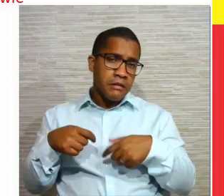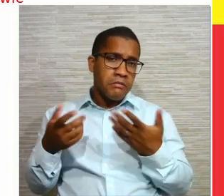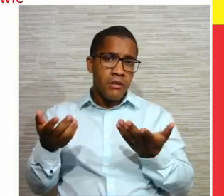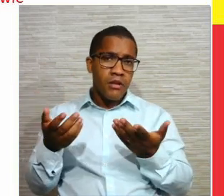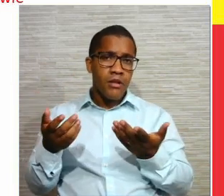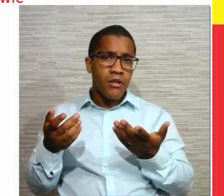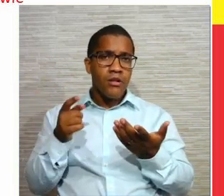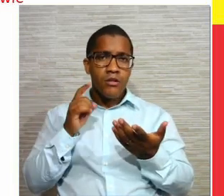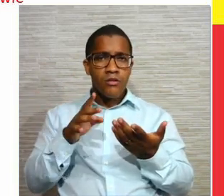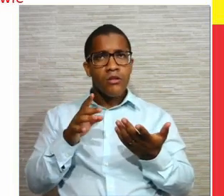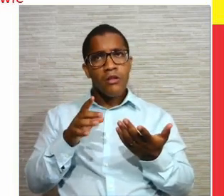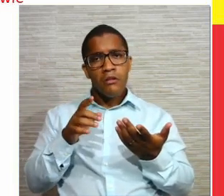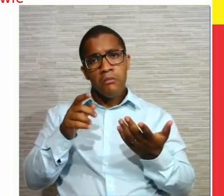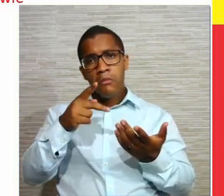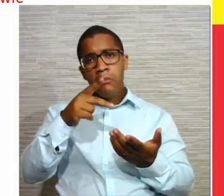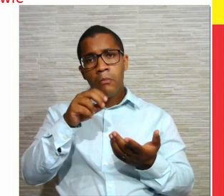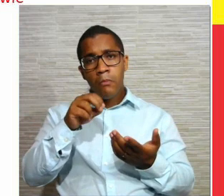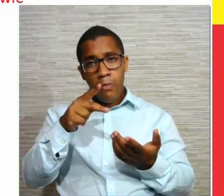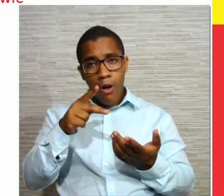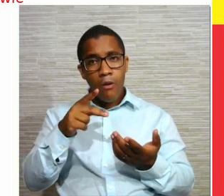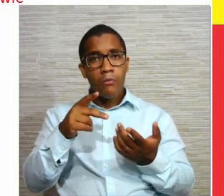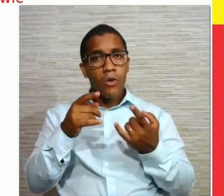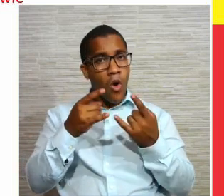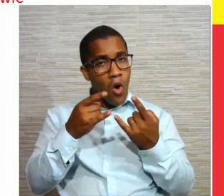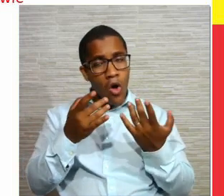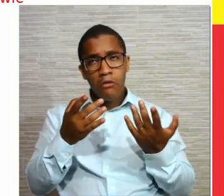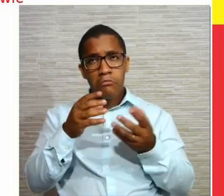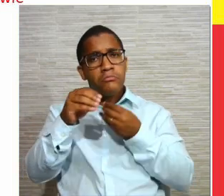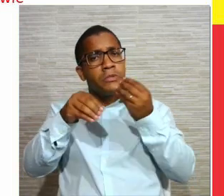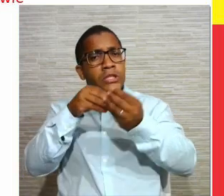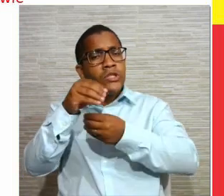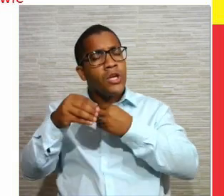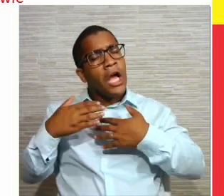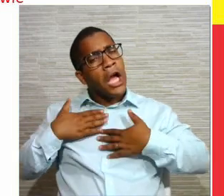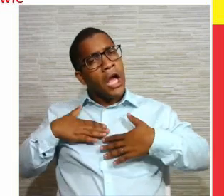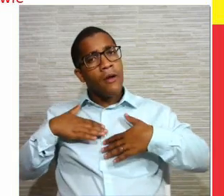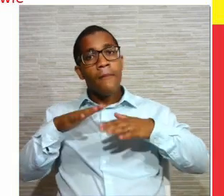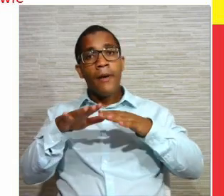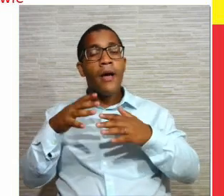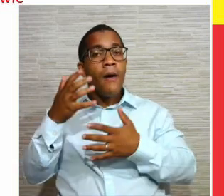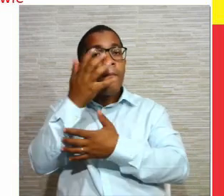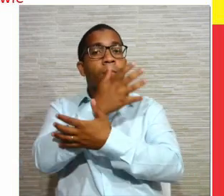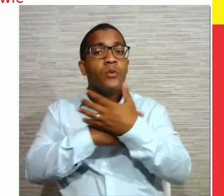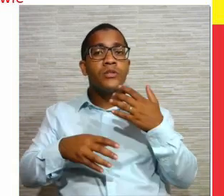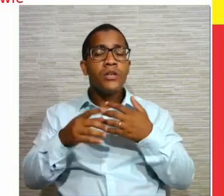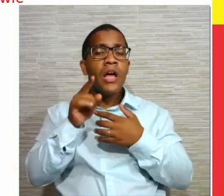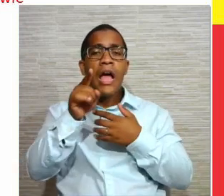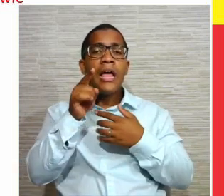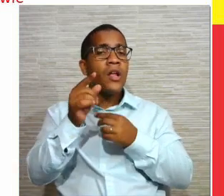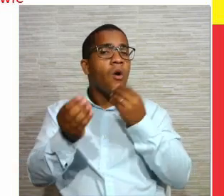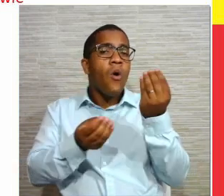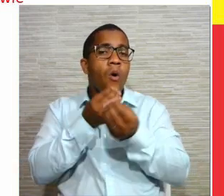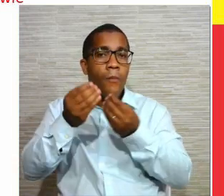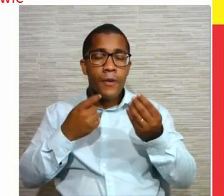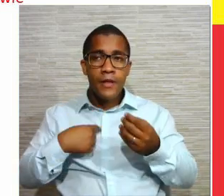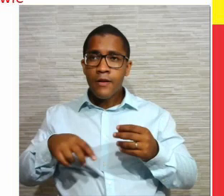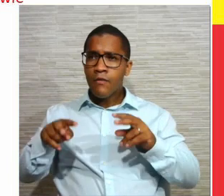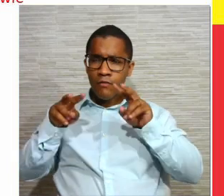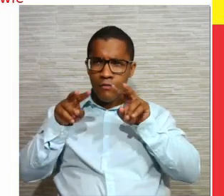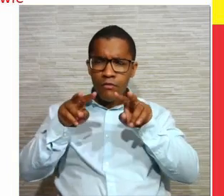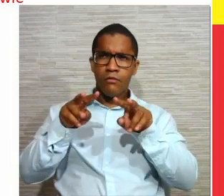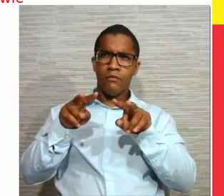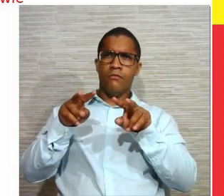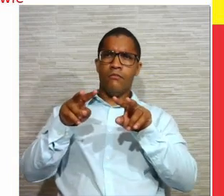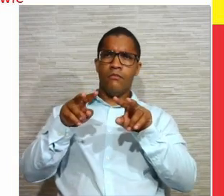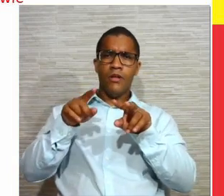ser mais um pop rock, alguma coisa assim mais suave, mas o que destacava mesmo era a extravagância, né?